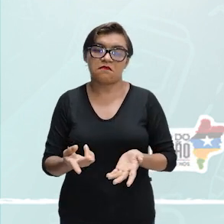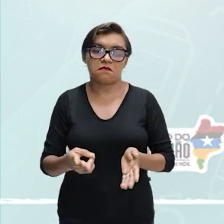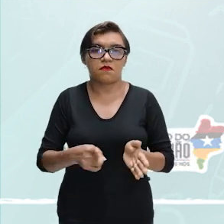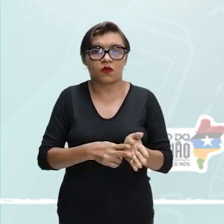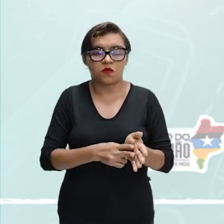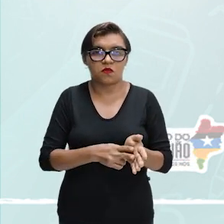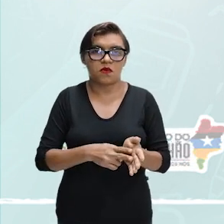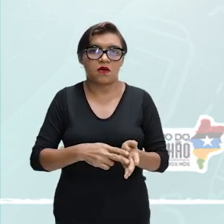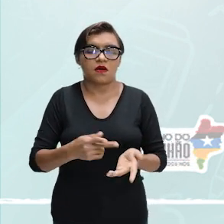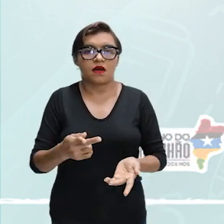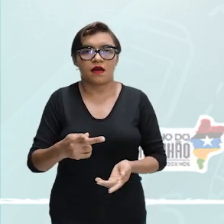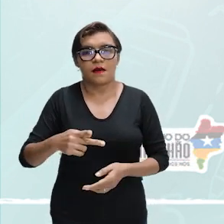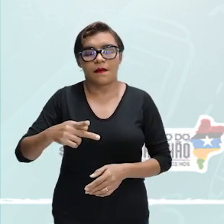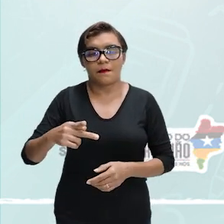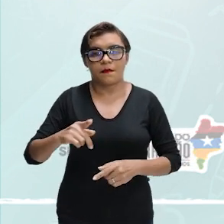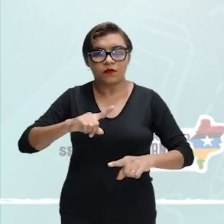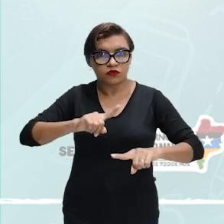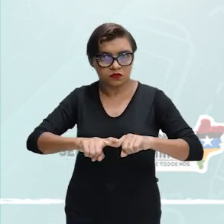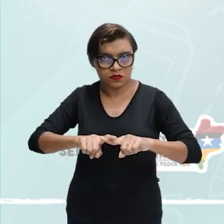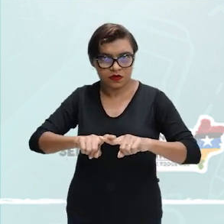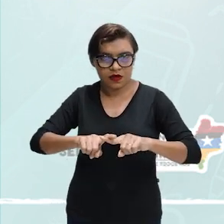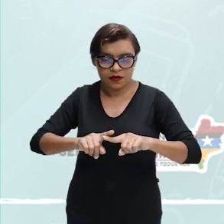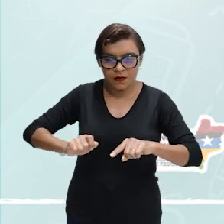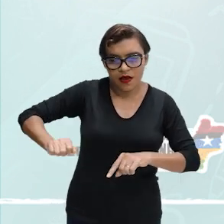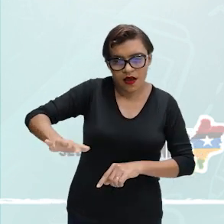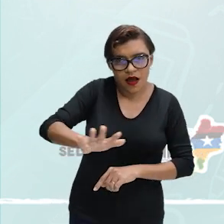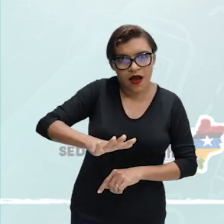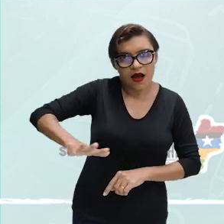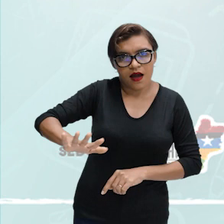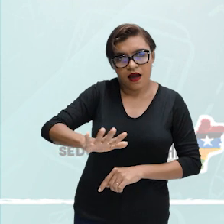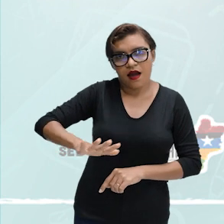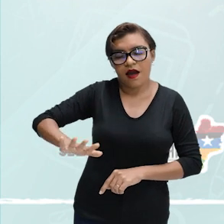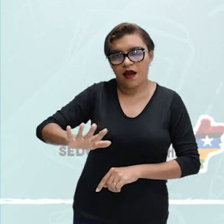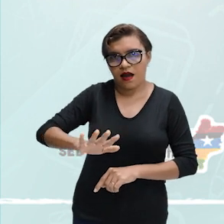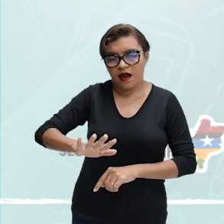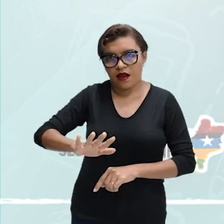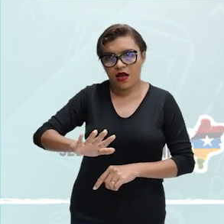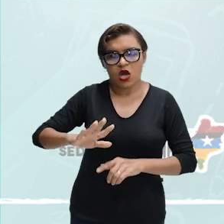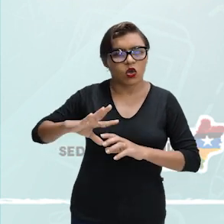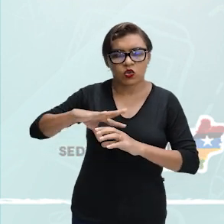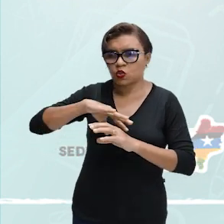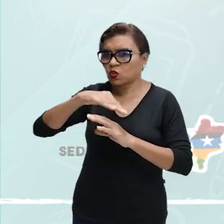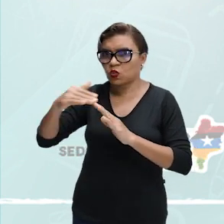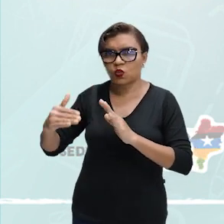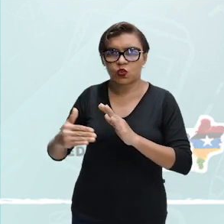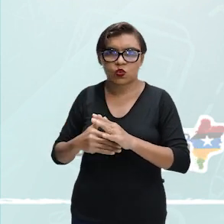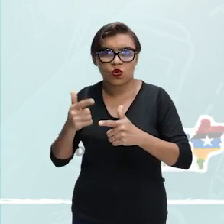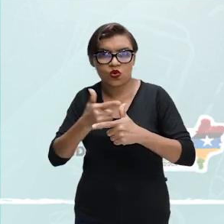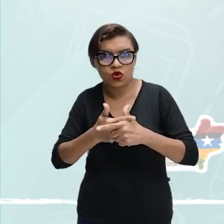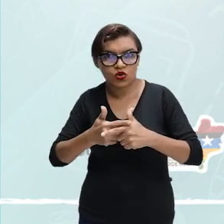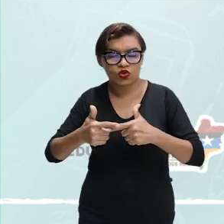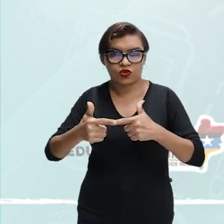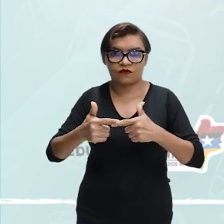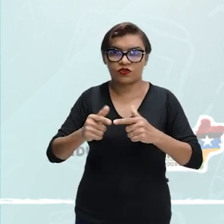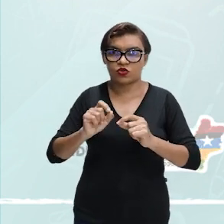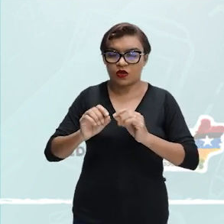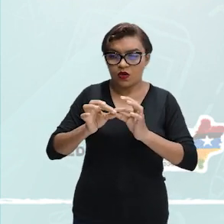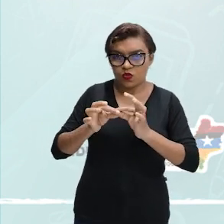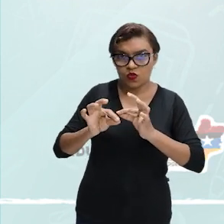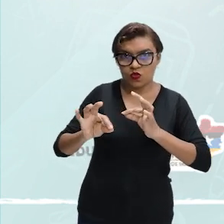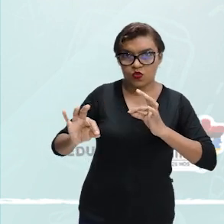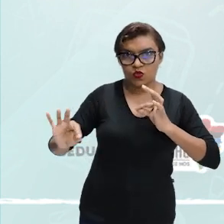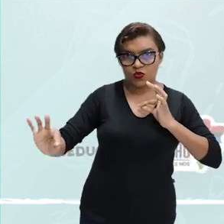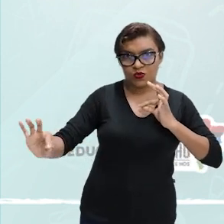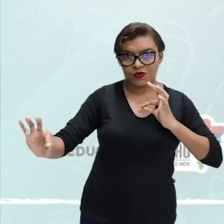a área transversal, tudo isso dividido pelo comprimento, né, o comprimento lá do